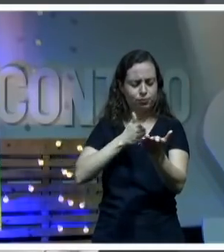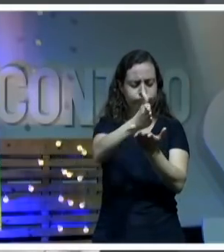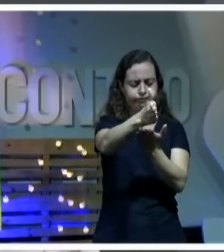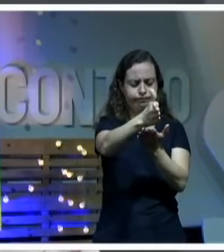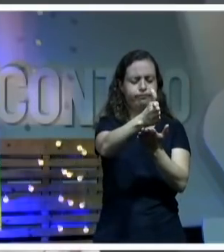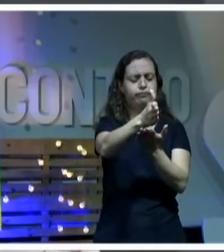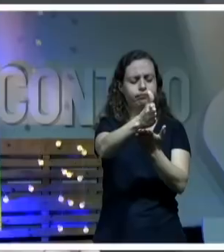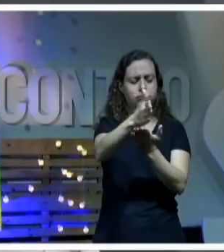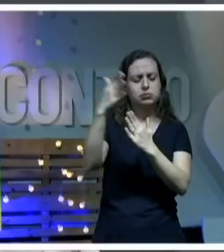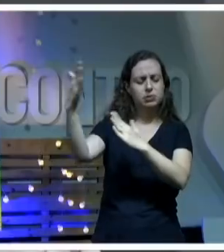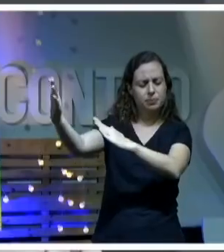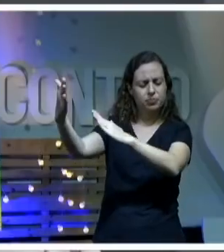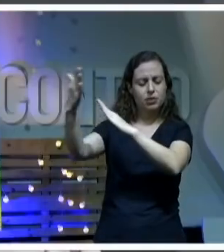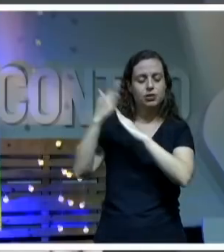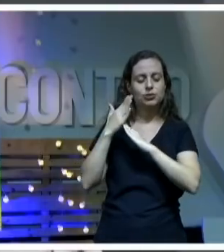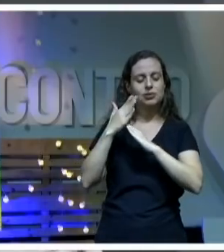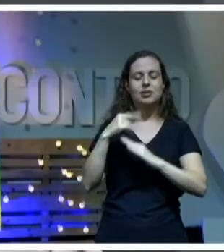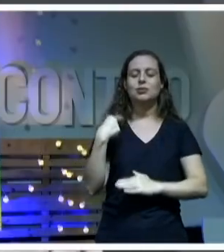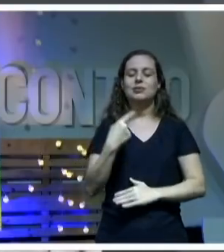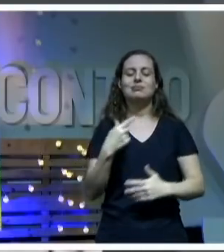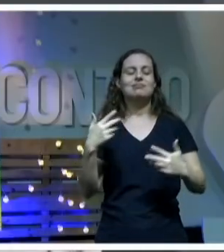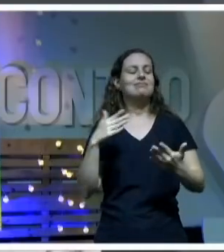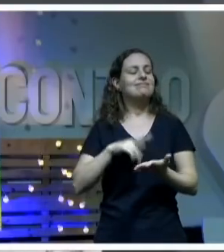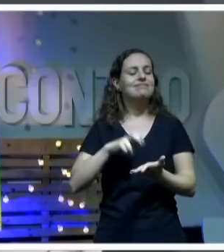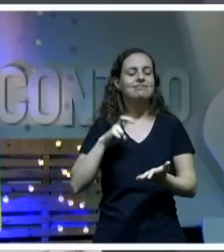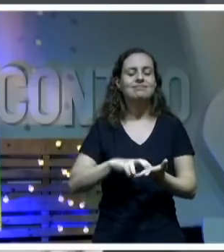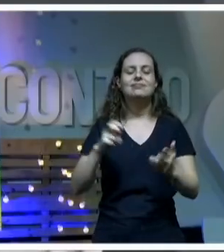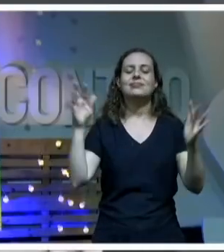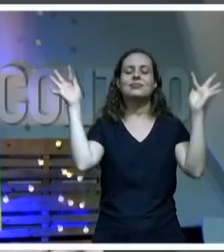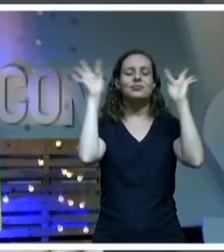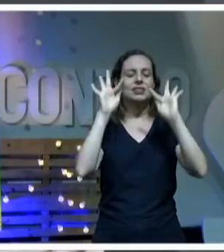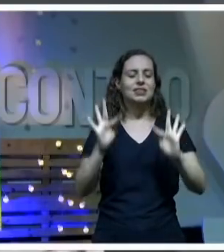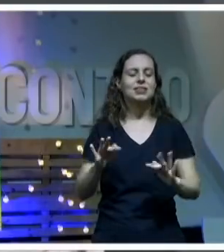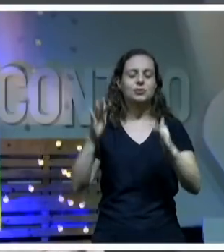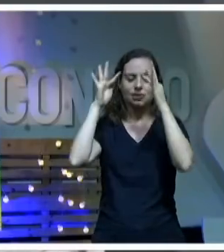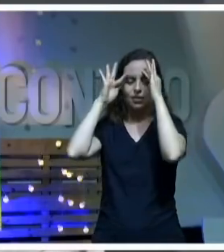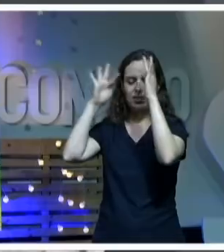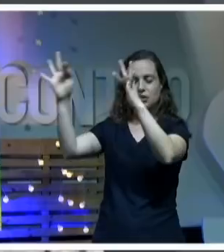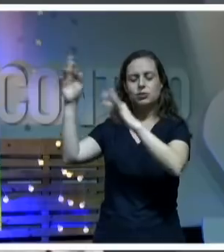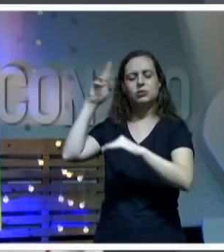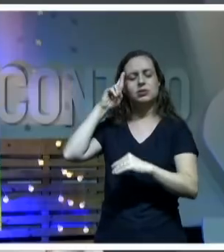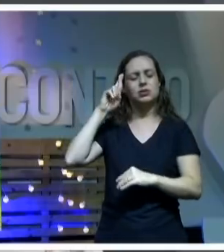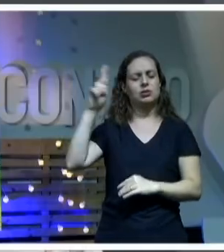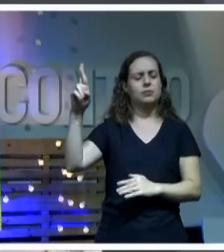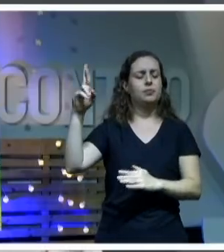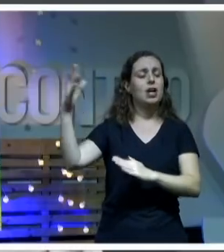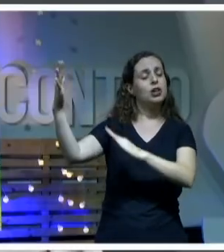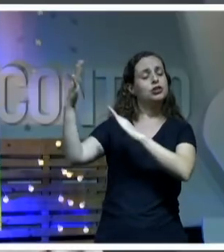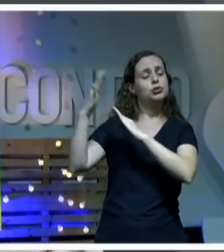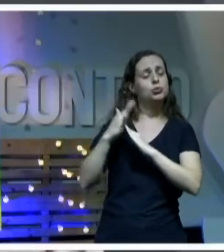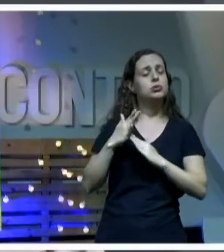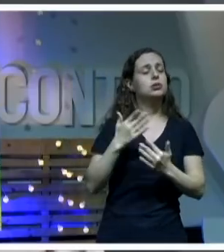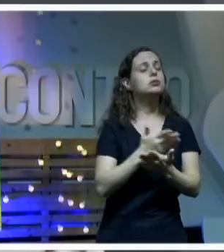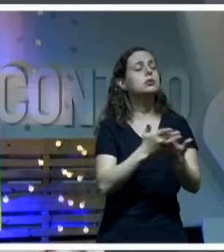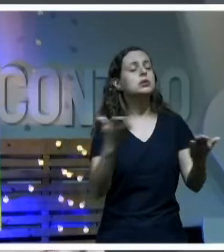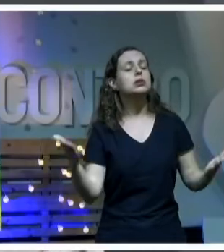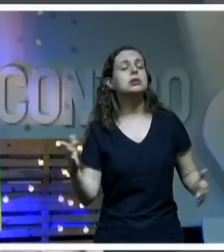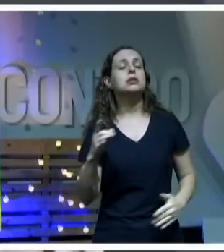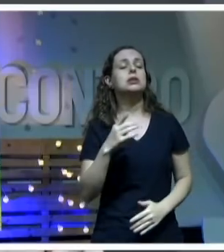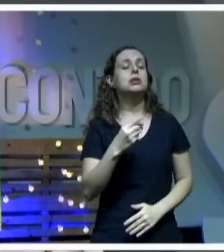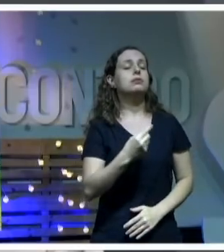ajuda nos a ter satisfação alegria na fidelidade ao senhor ajuda os meus irmãos aqui ainda